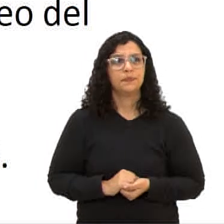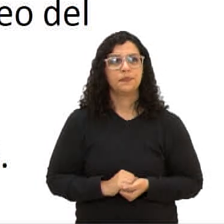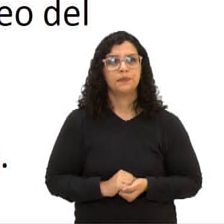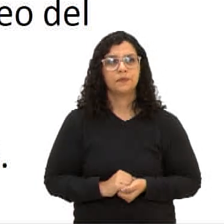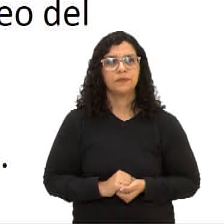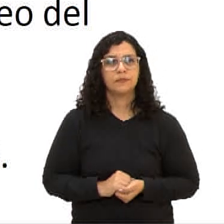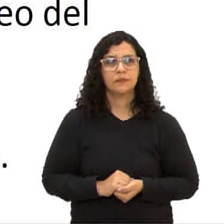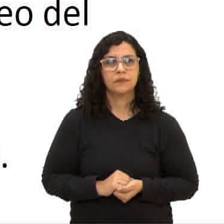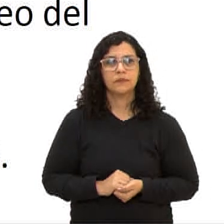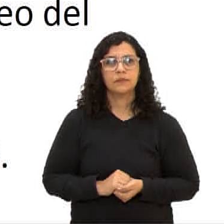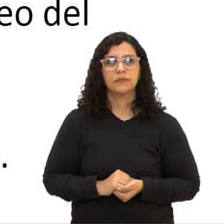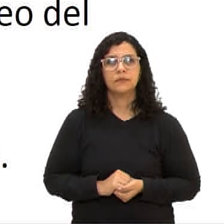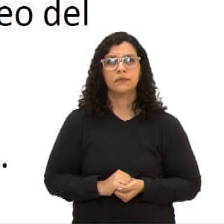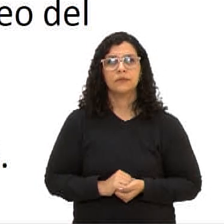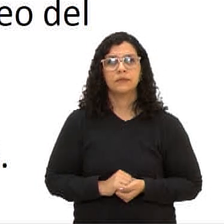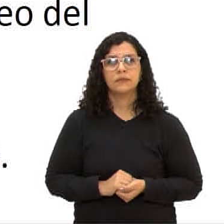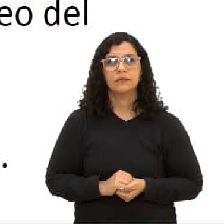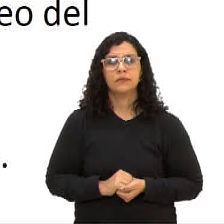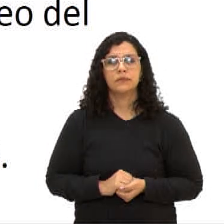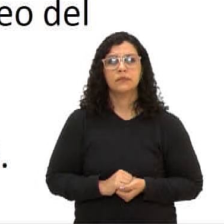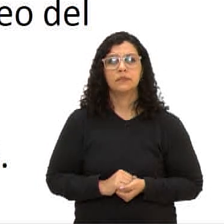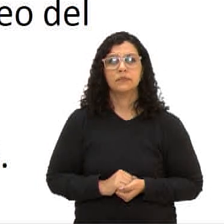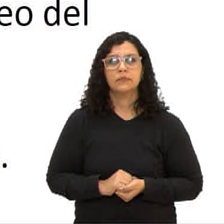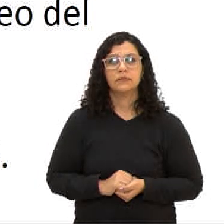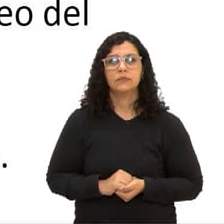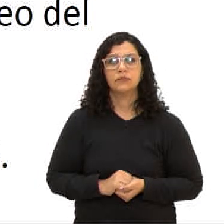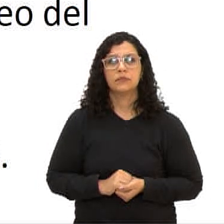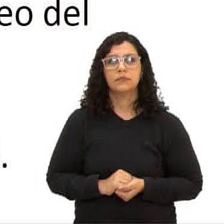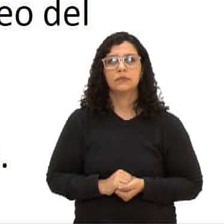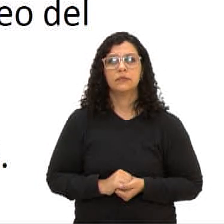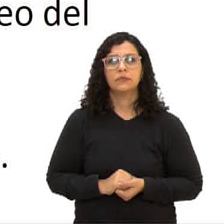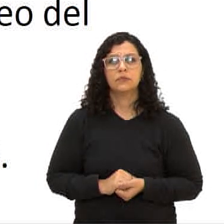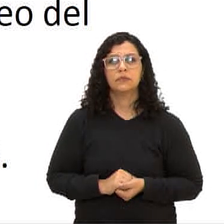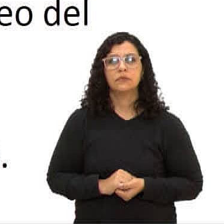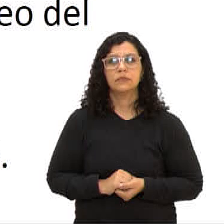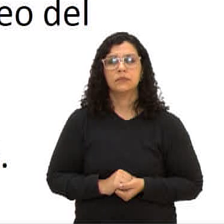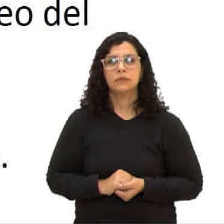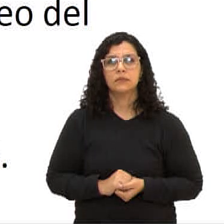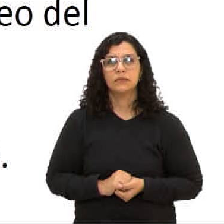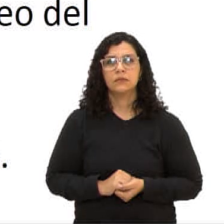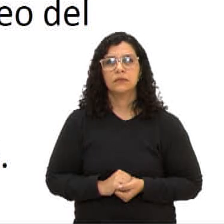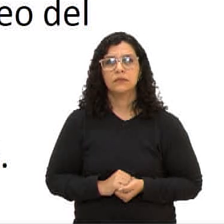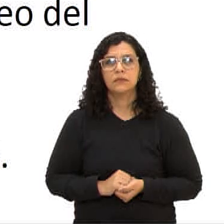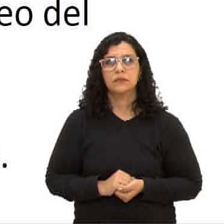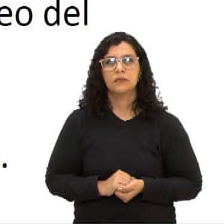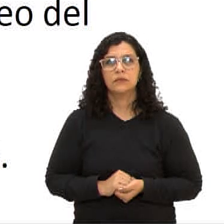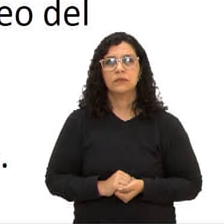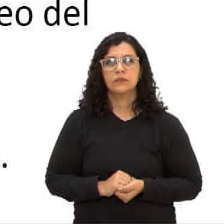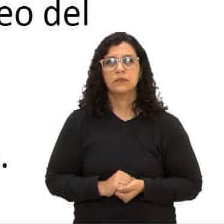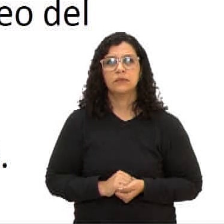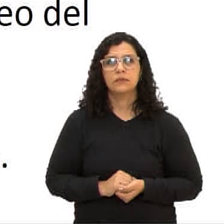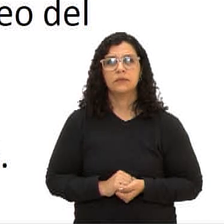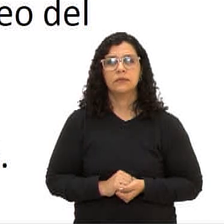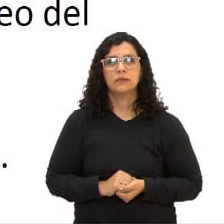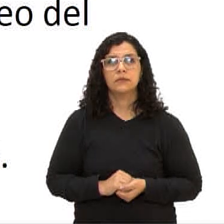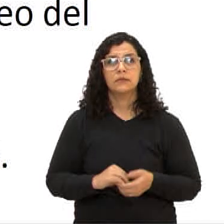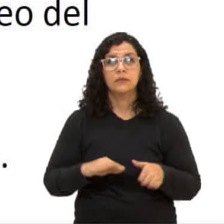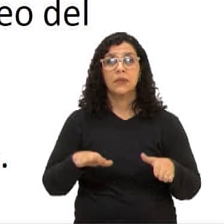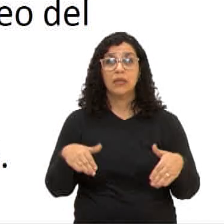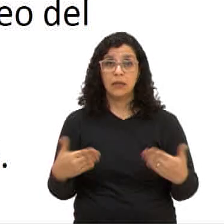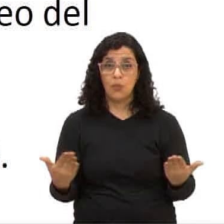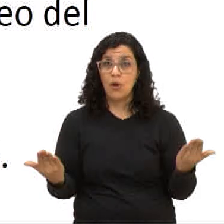como fruta. La B, Luis y su novia comem helado todos os